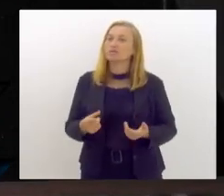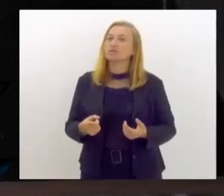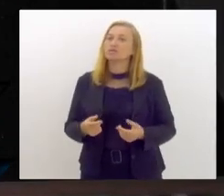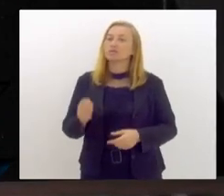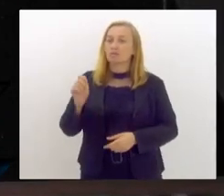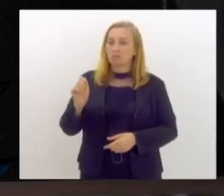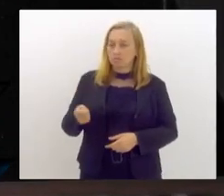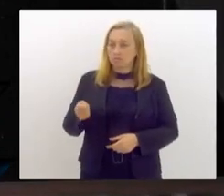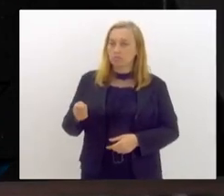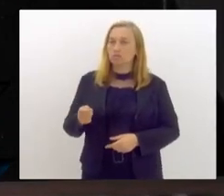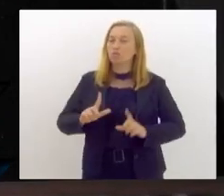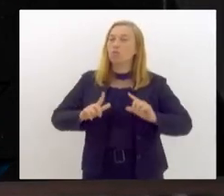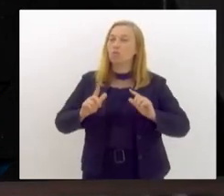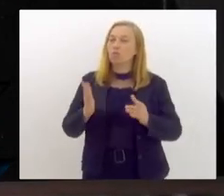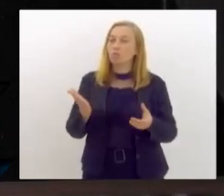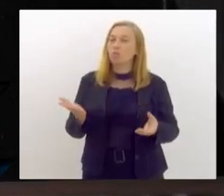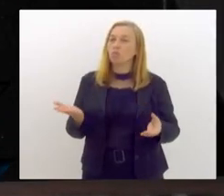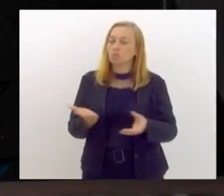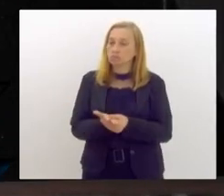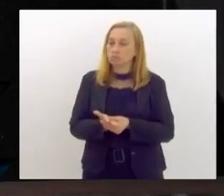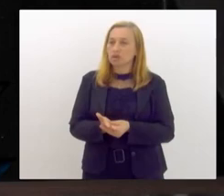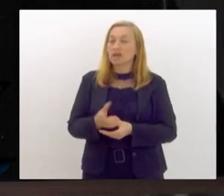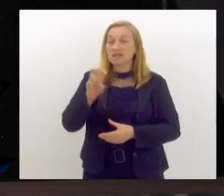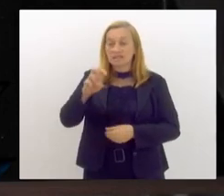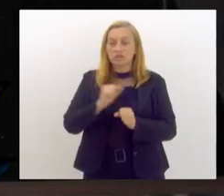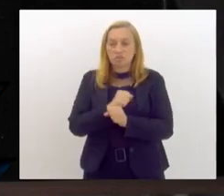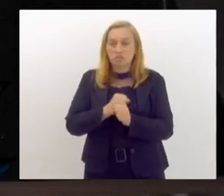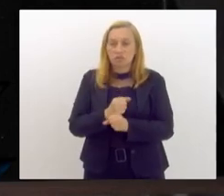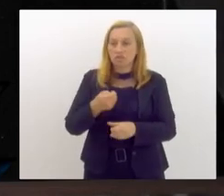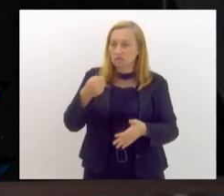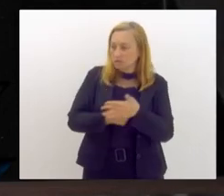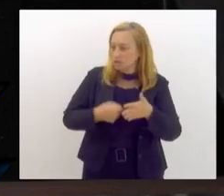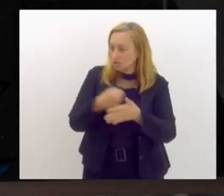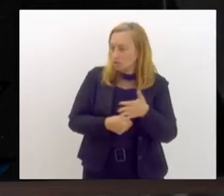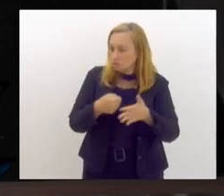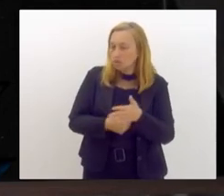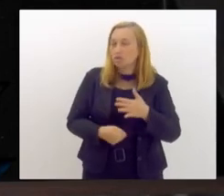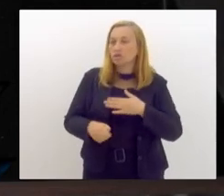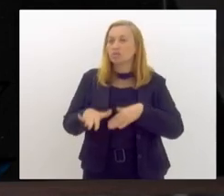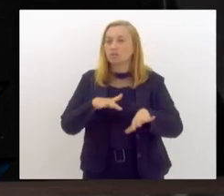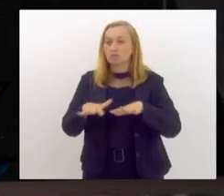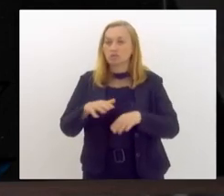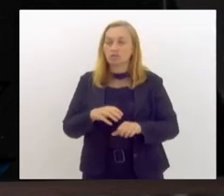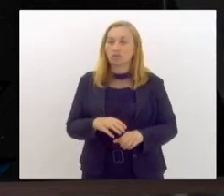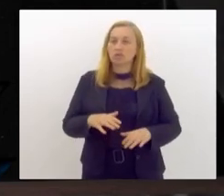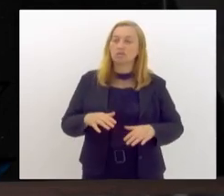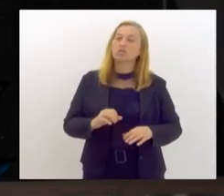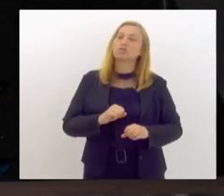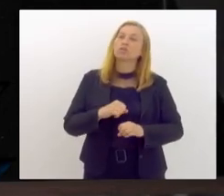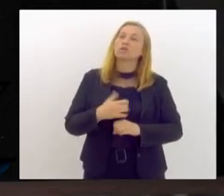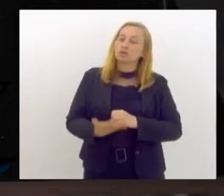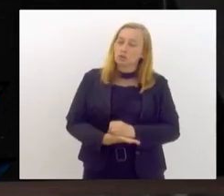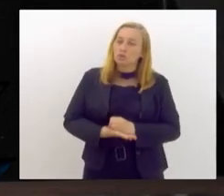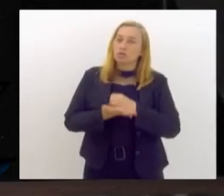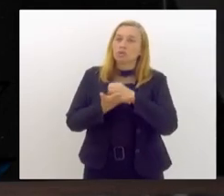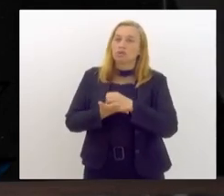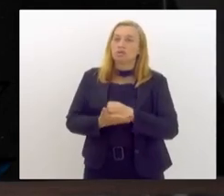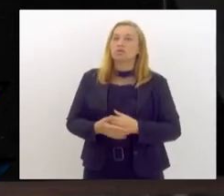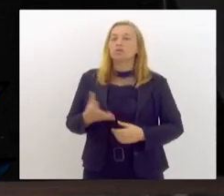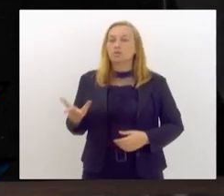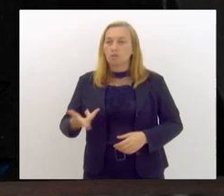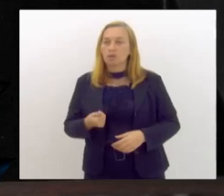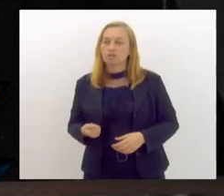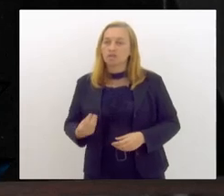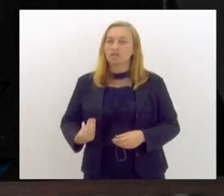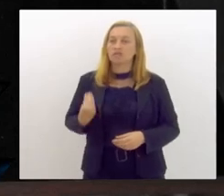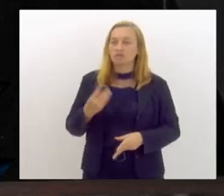martelo de uma ação que já dura 5 anos. Isso é parte da nossa luta por uma mobilidade urbana sustentável e que dê qualidade de